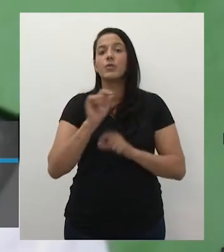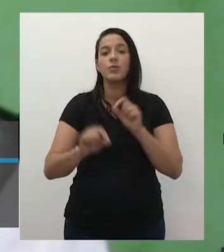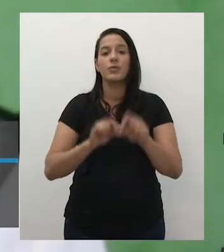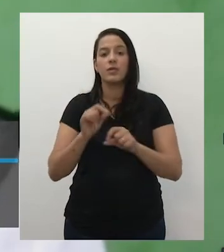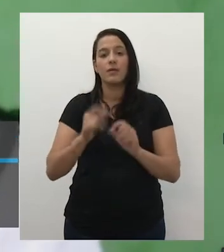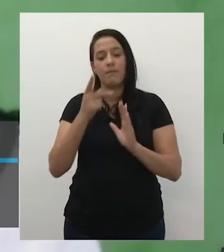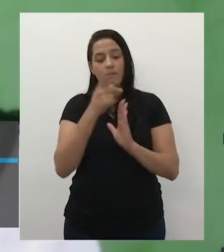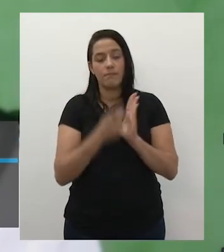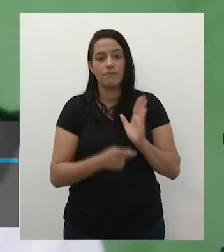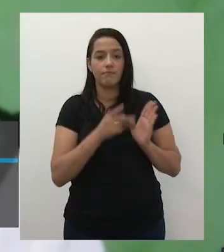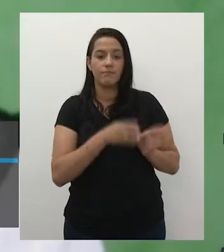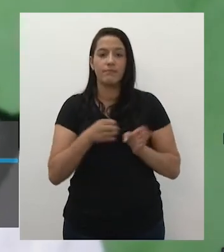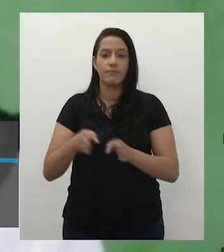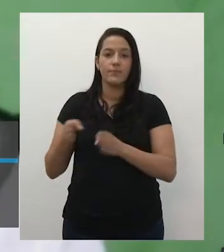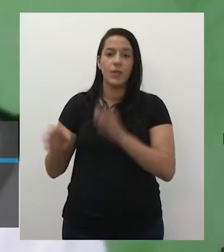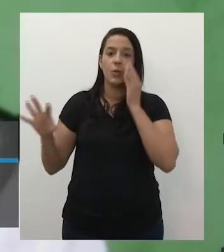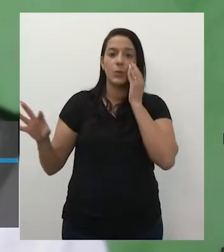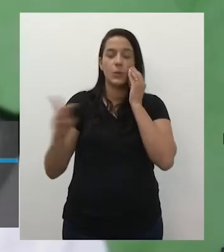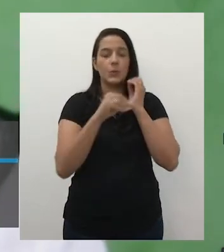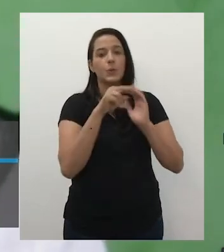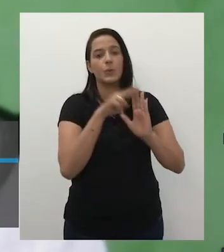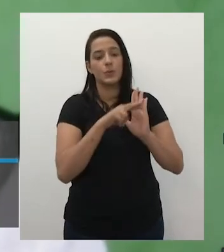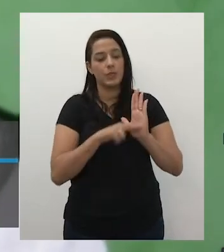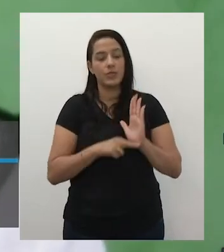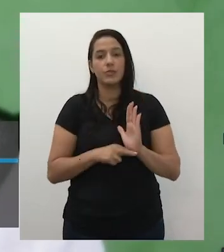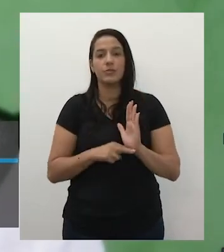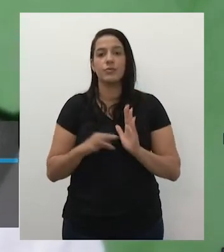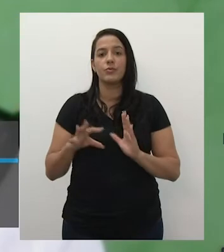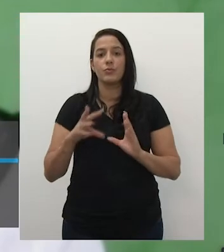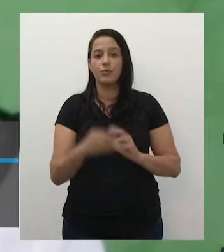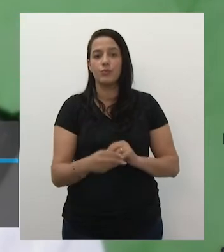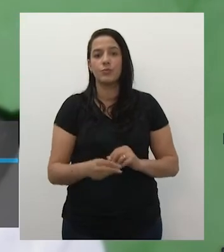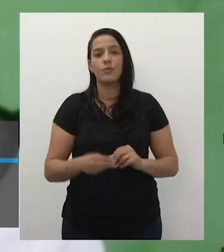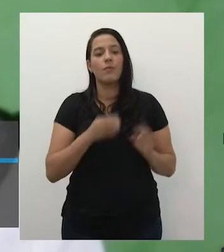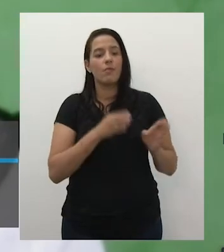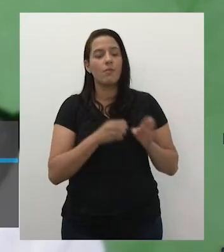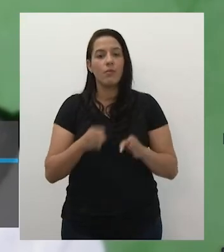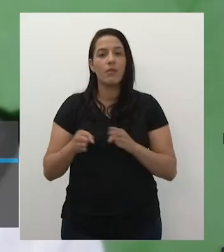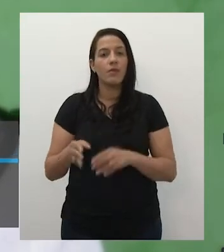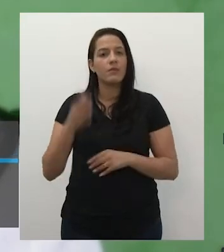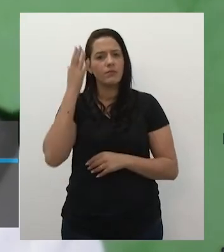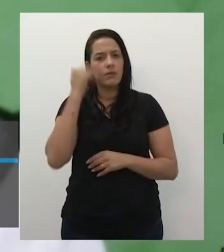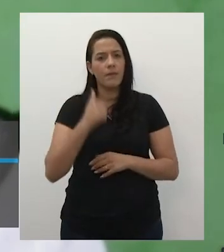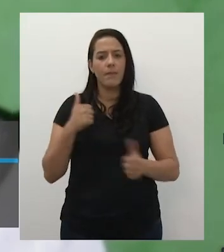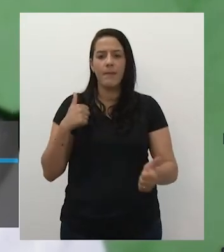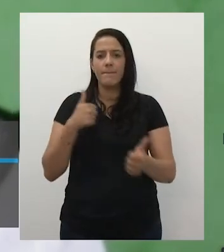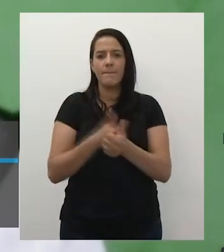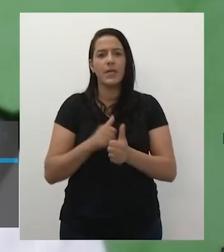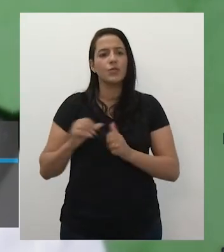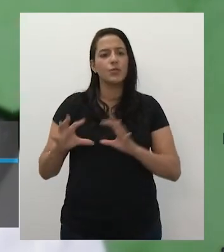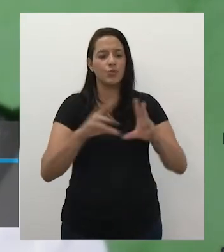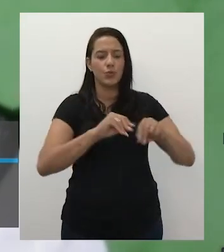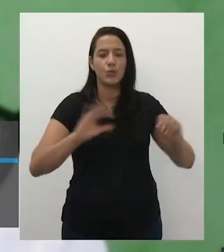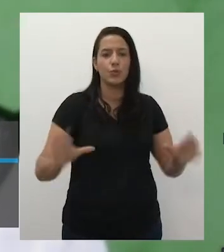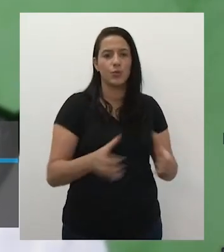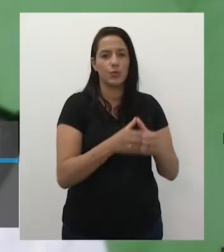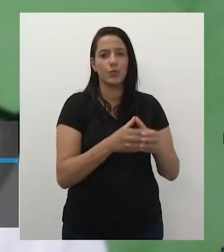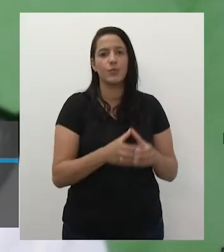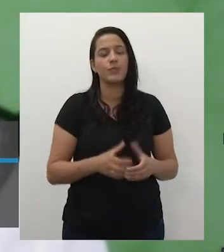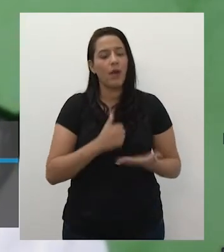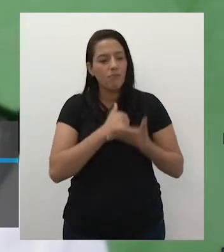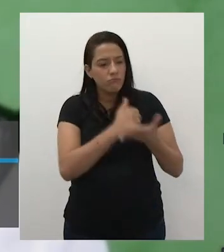essa insegurança? Resolvi, através de pesquisas, utilizar a técnica do espelho. Muito boa essa